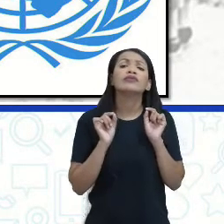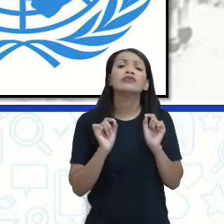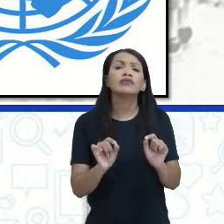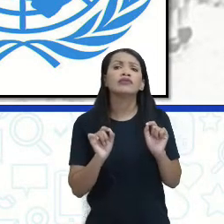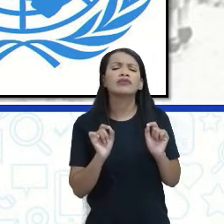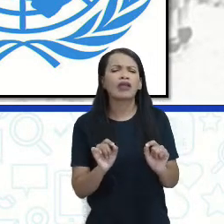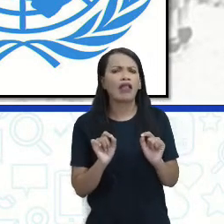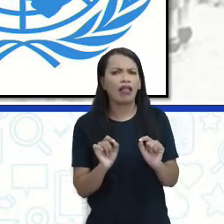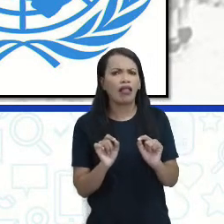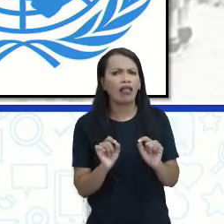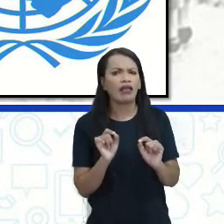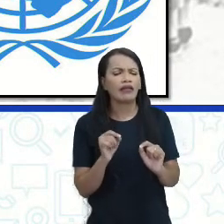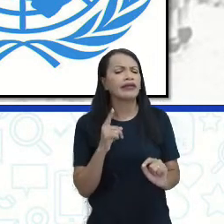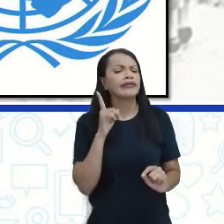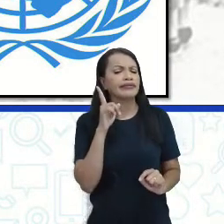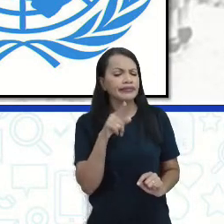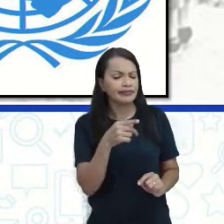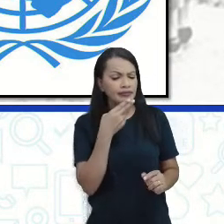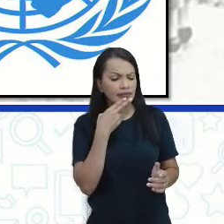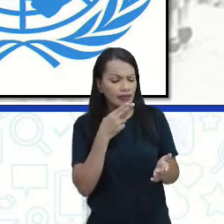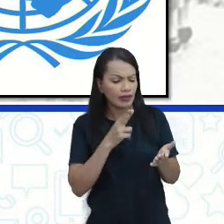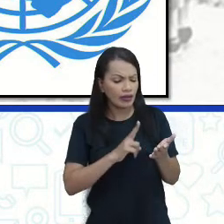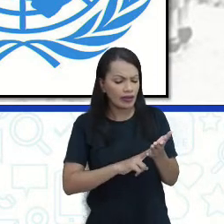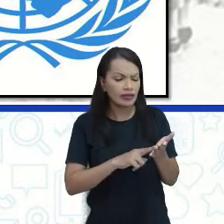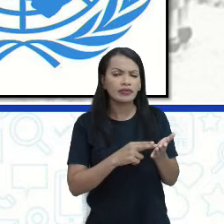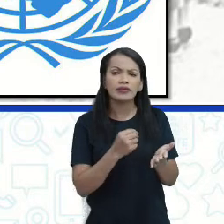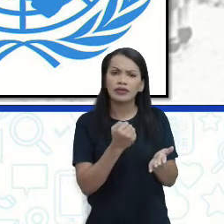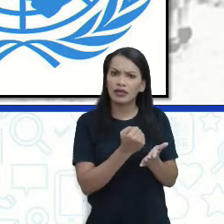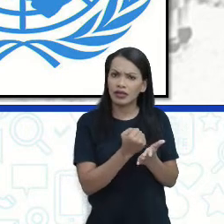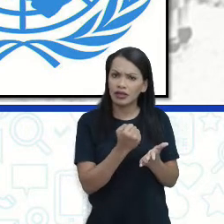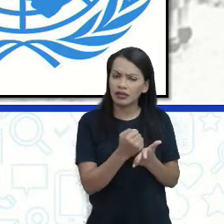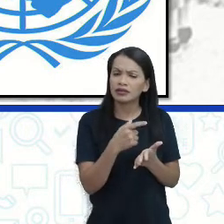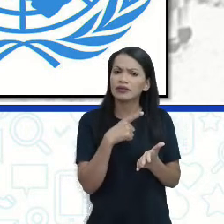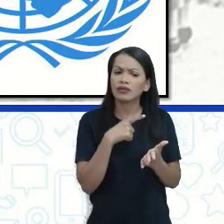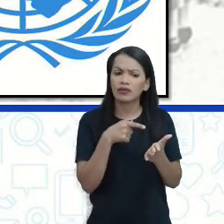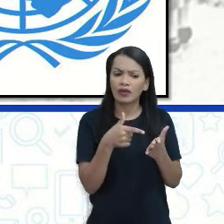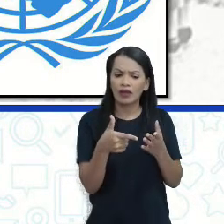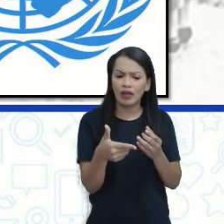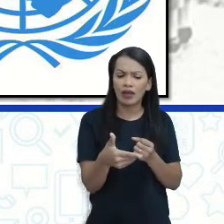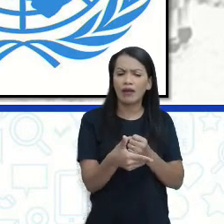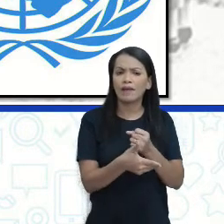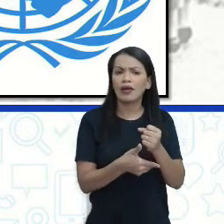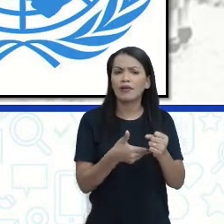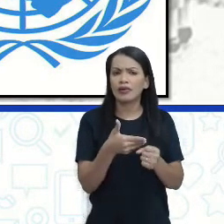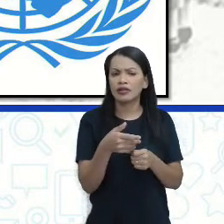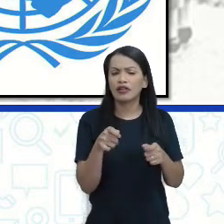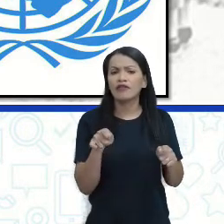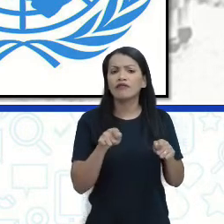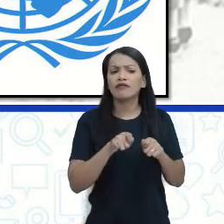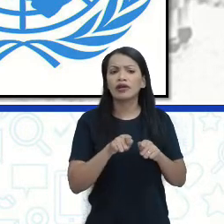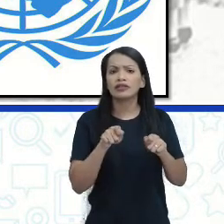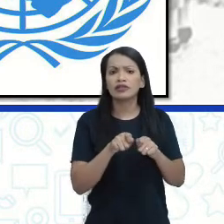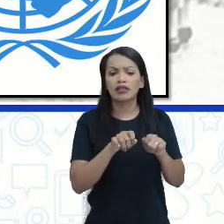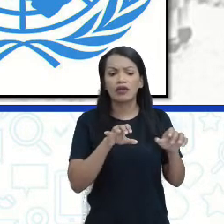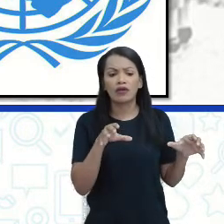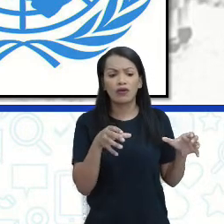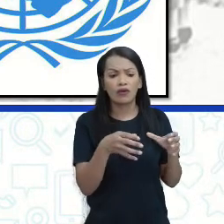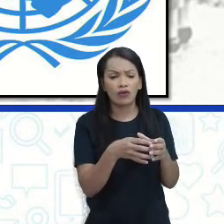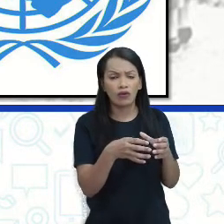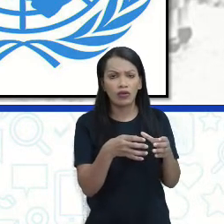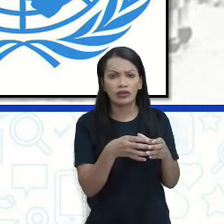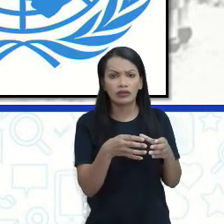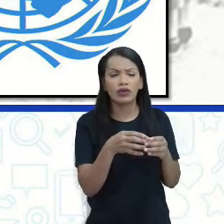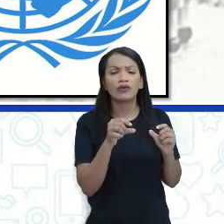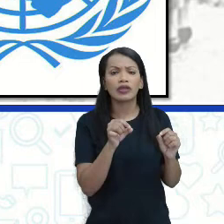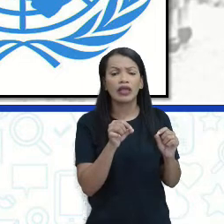aquilo, né, que lançaria as bases para a formação da Organização das Nações Unidas,